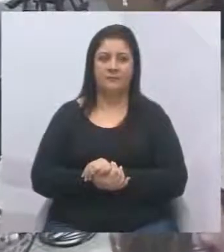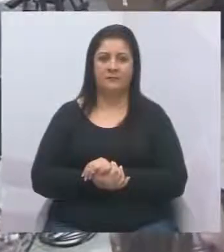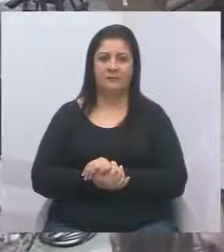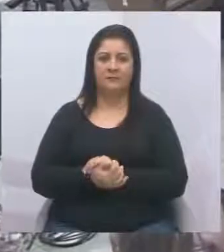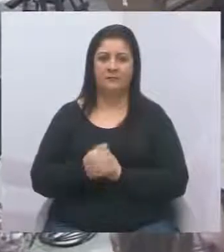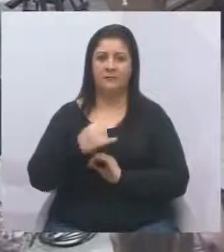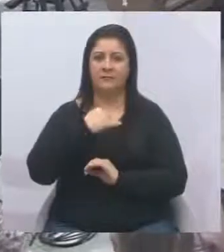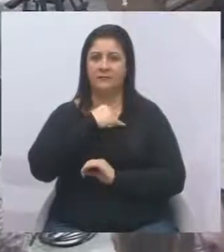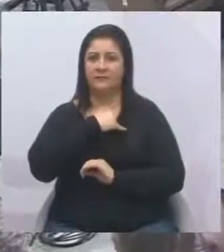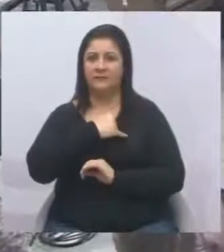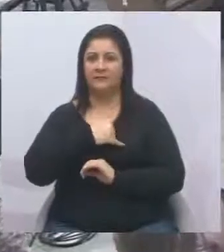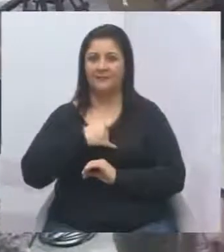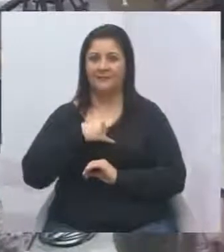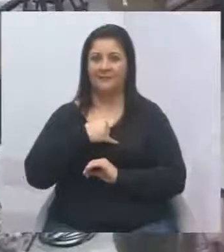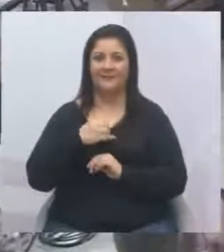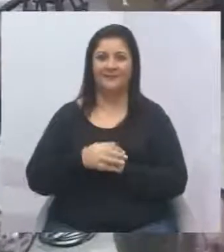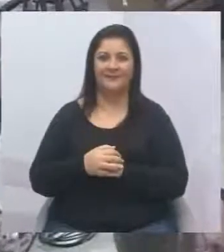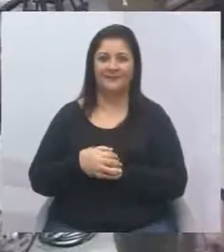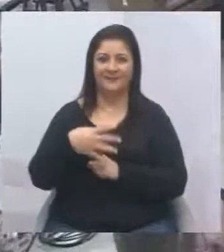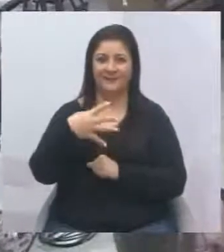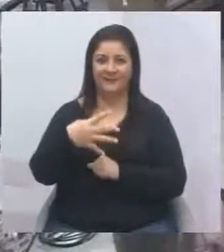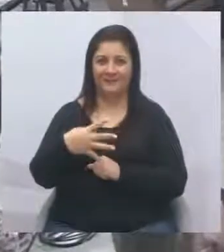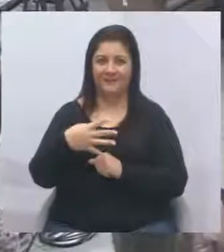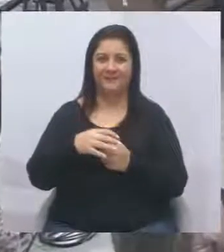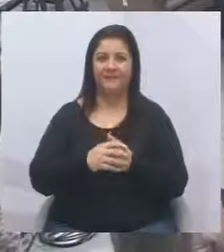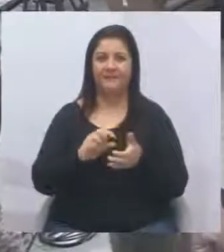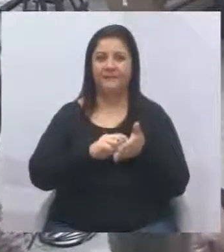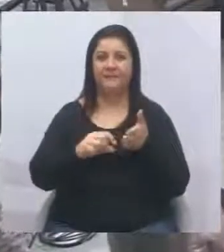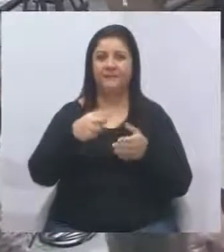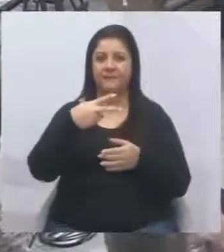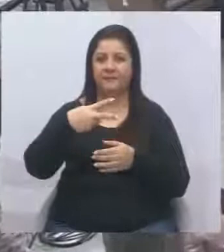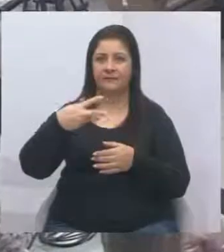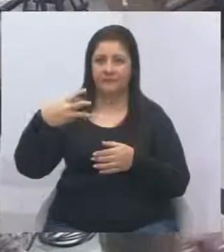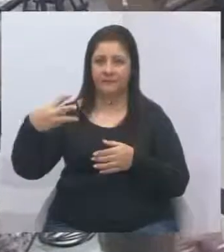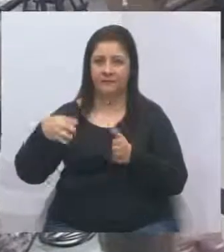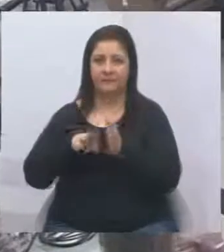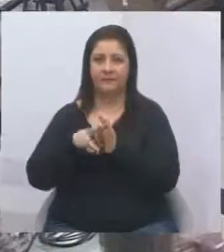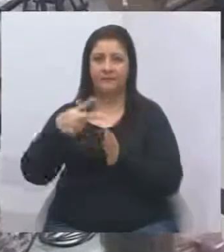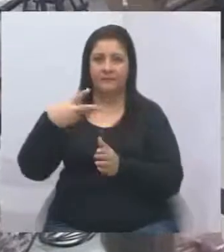João 4, 23 e 24.